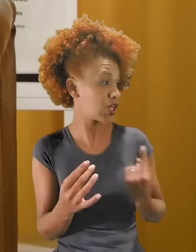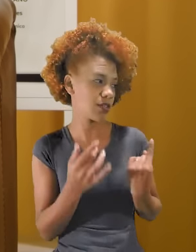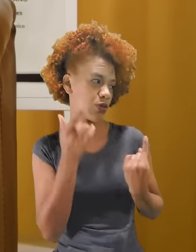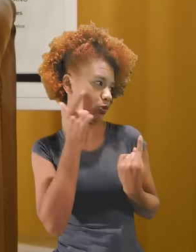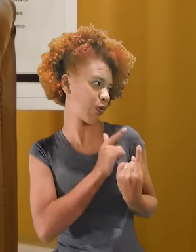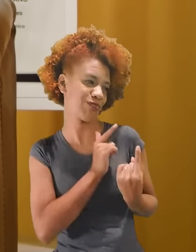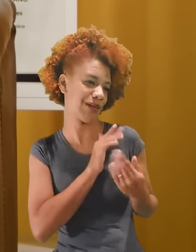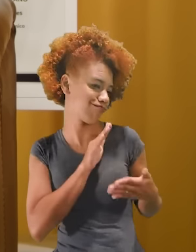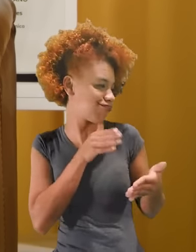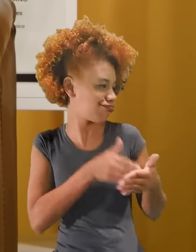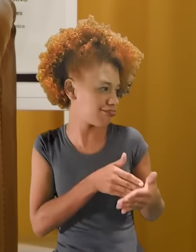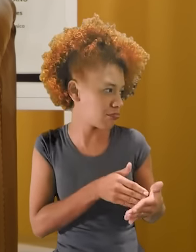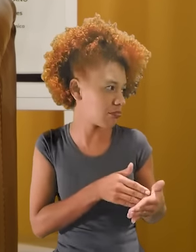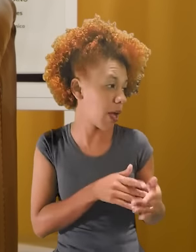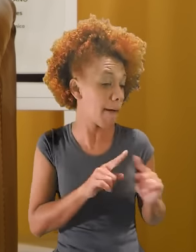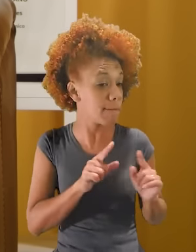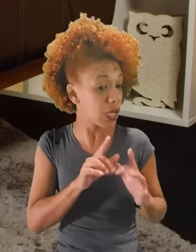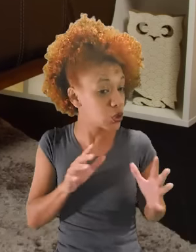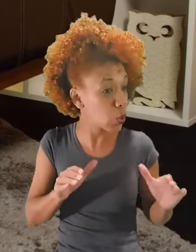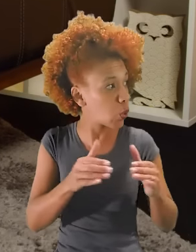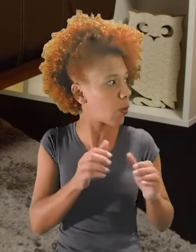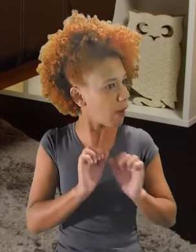não consegue. Mas que louco.